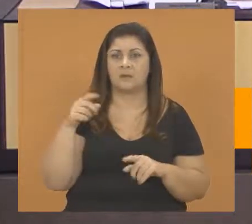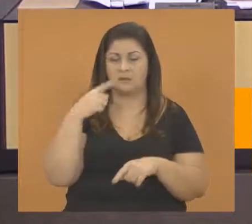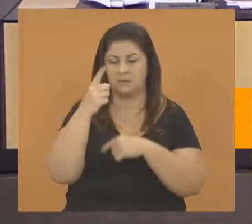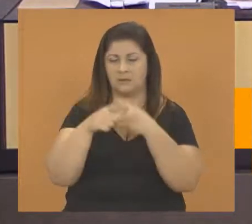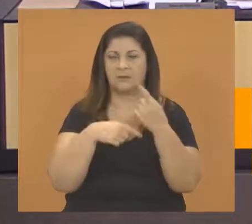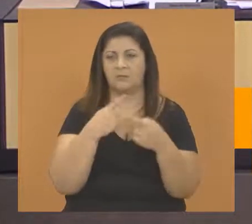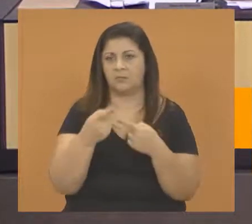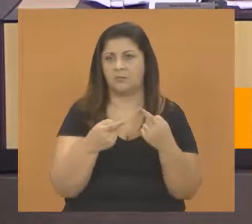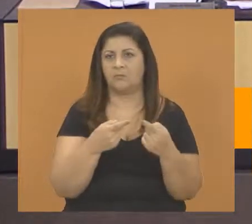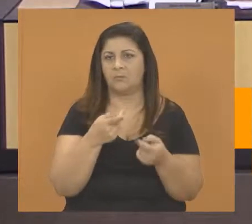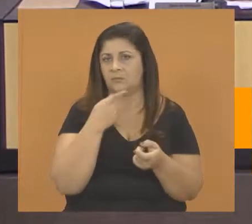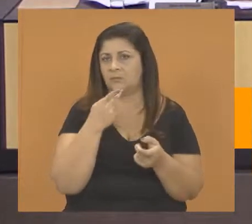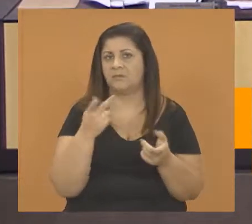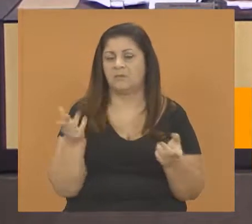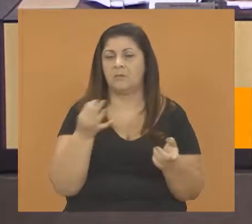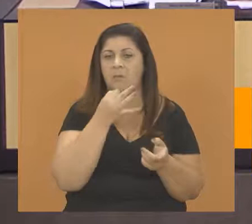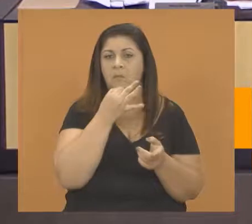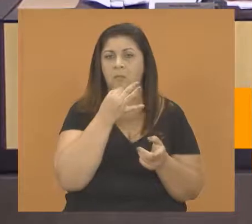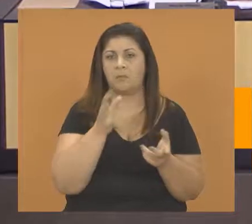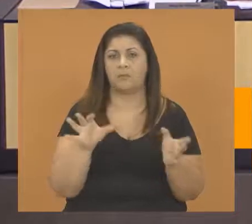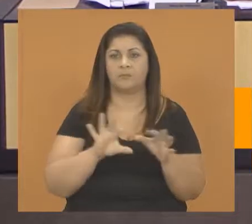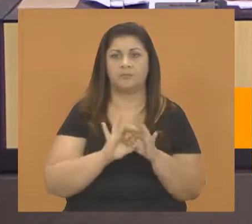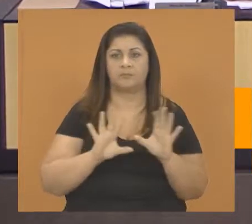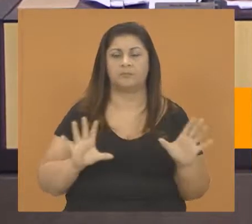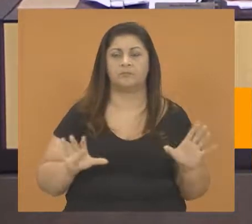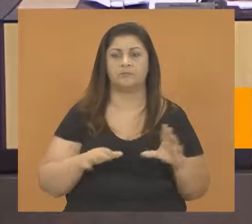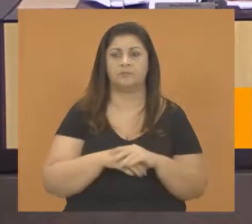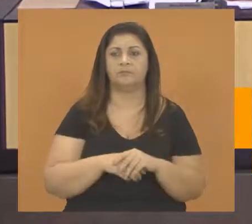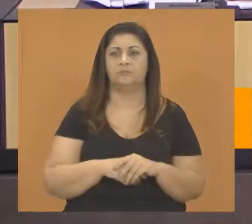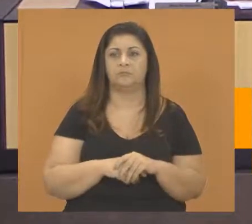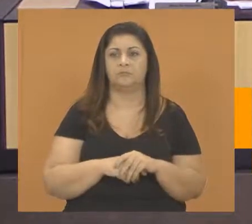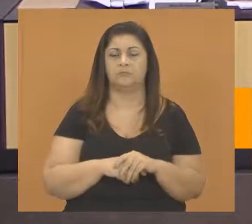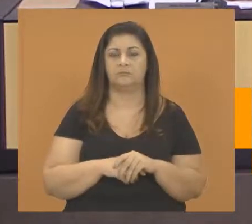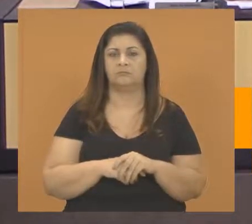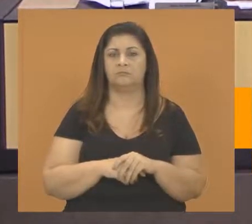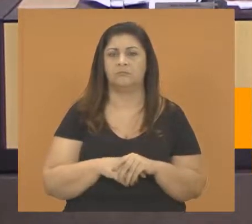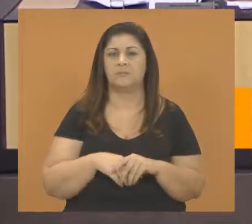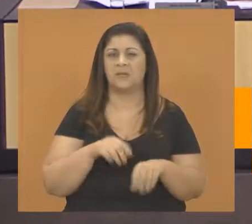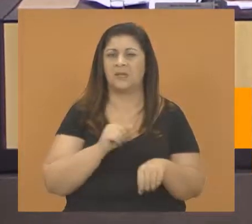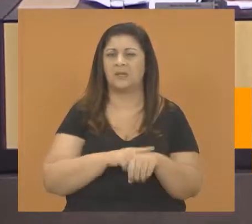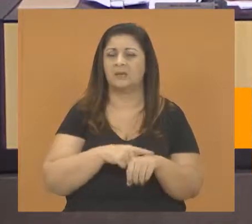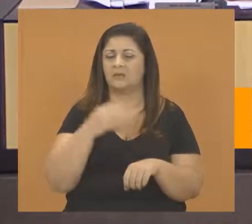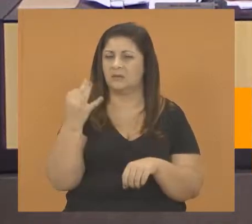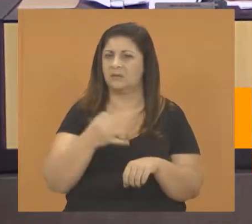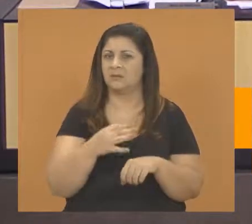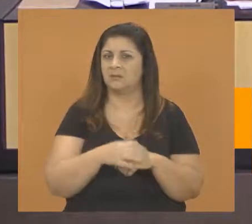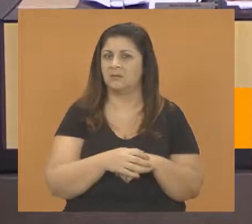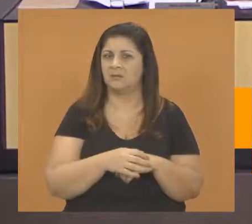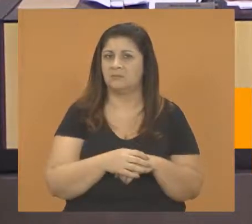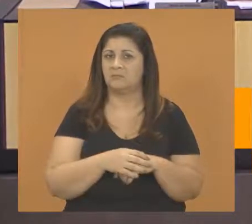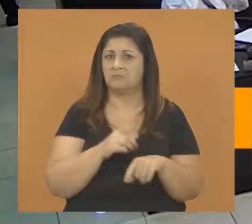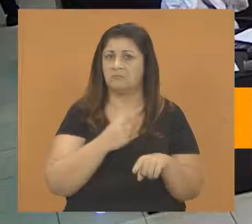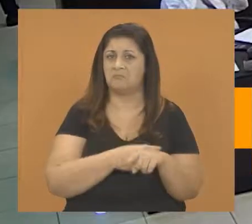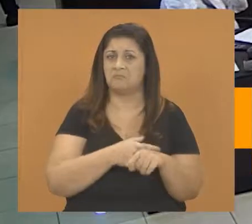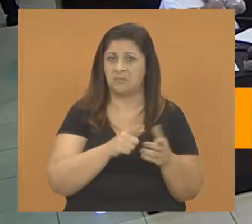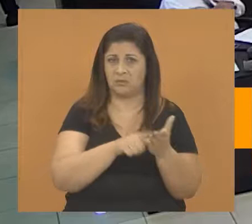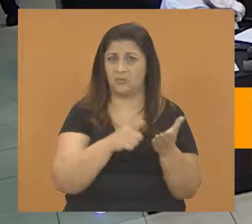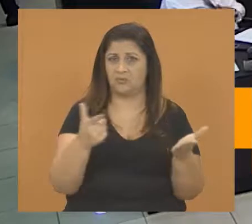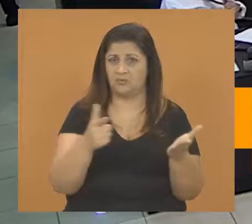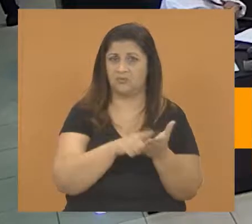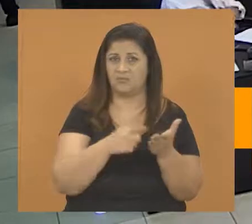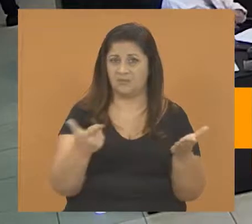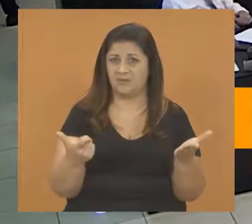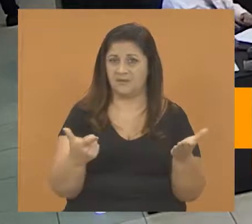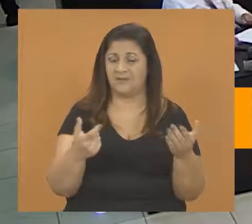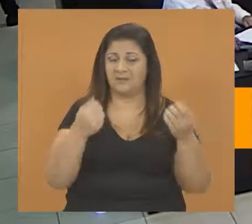eu tenho minhas o meu contraditório mas não no tempo certo a gente vai discutir essa questão que a matéria do jornal hoje inclusive no